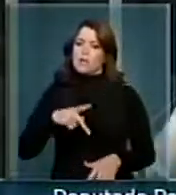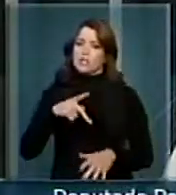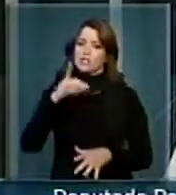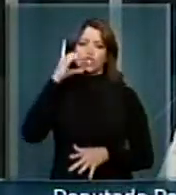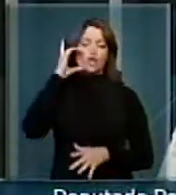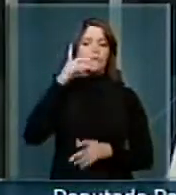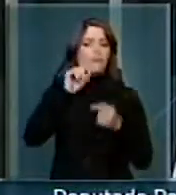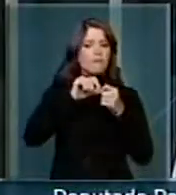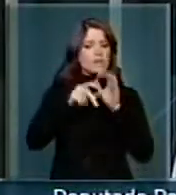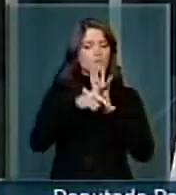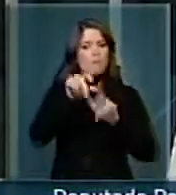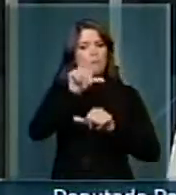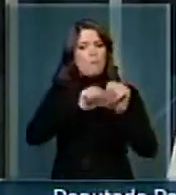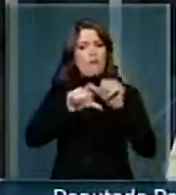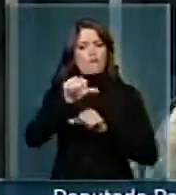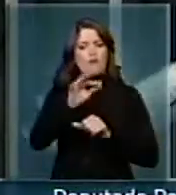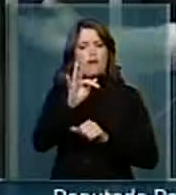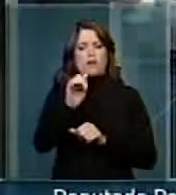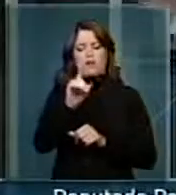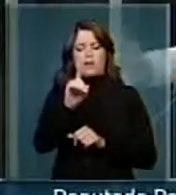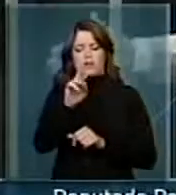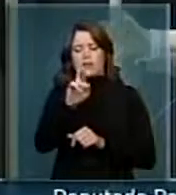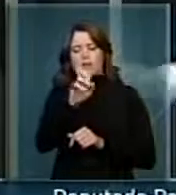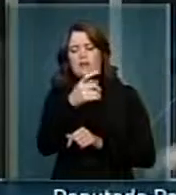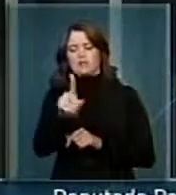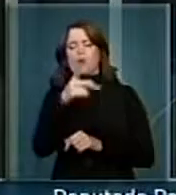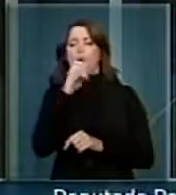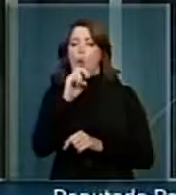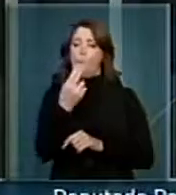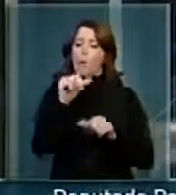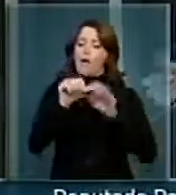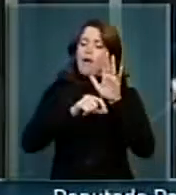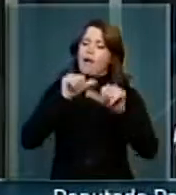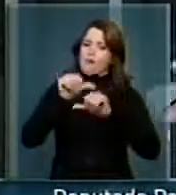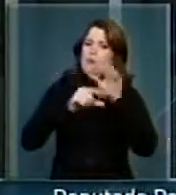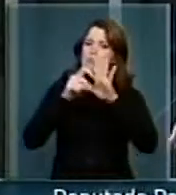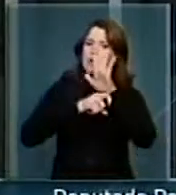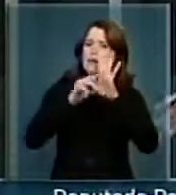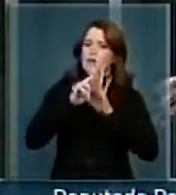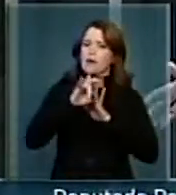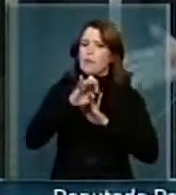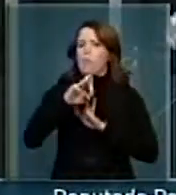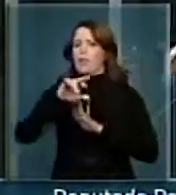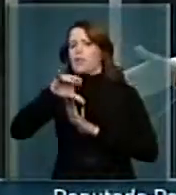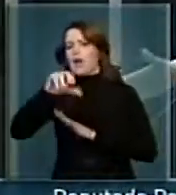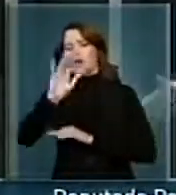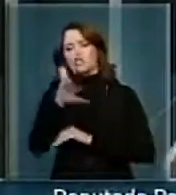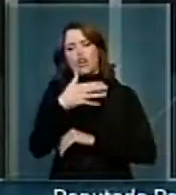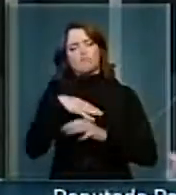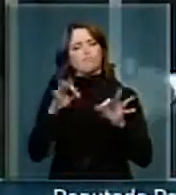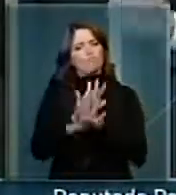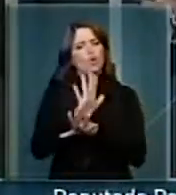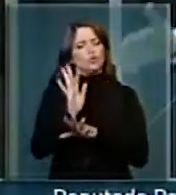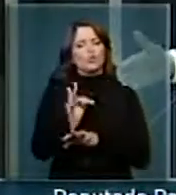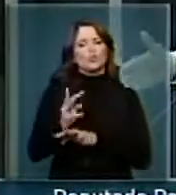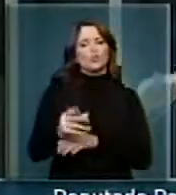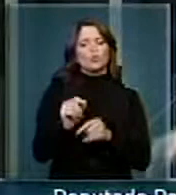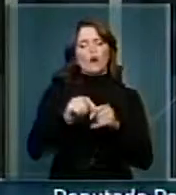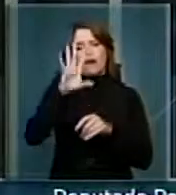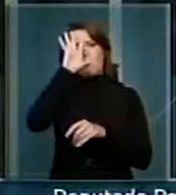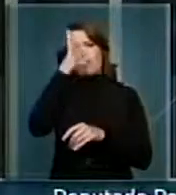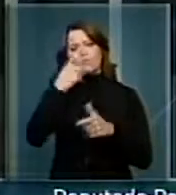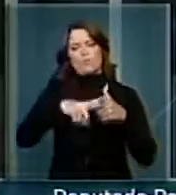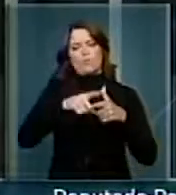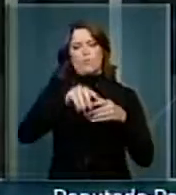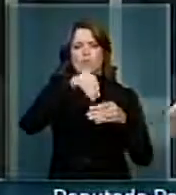promover a reforma da federação ou a reforma tributária, que seriam, portanto, já o suficiente para resolver o